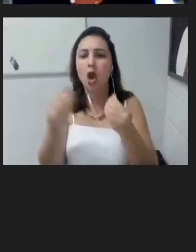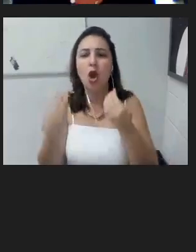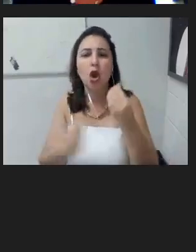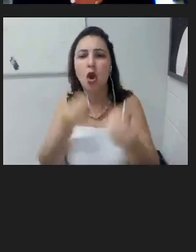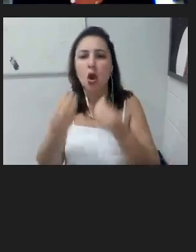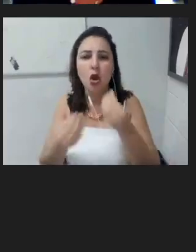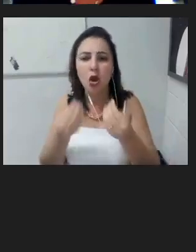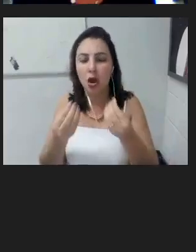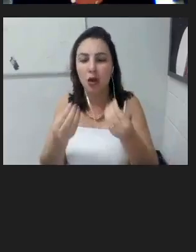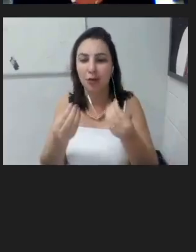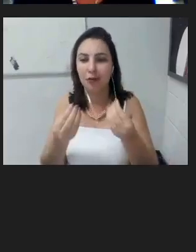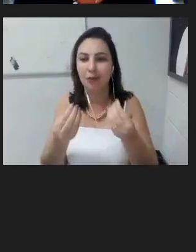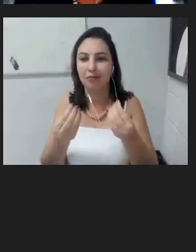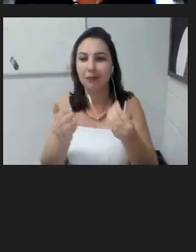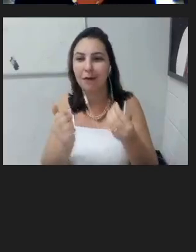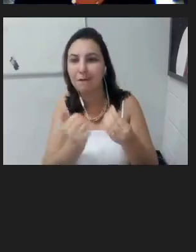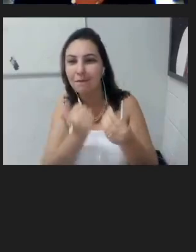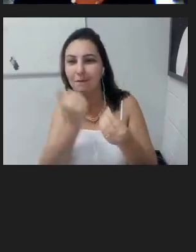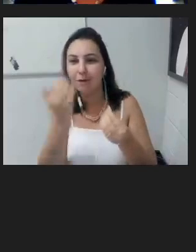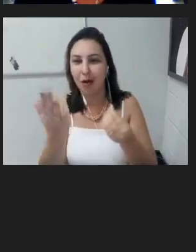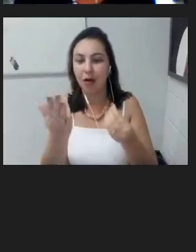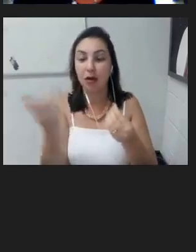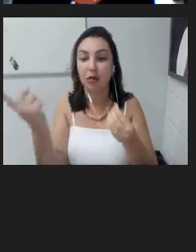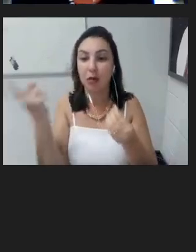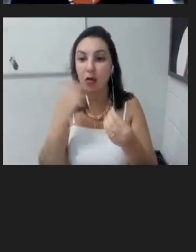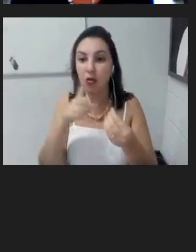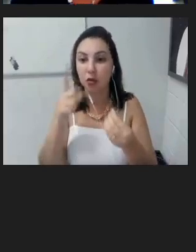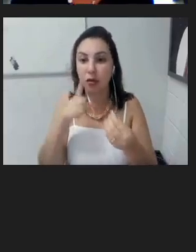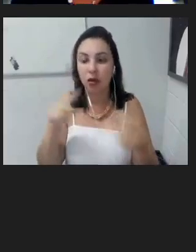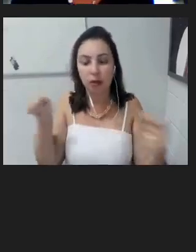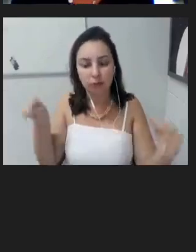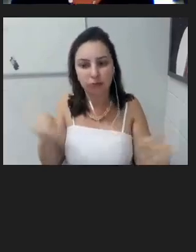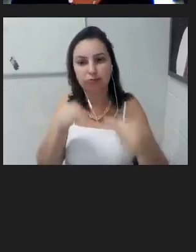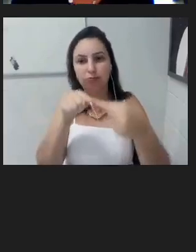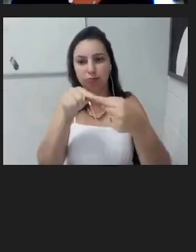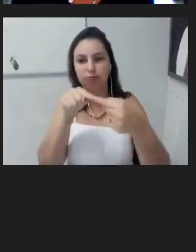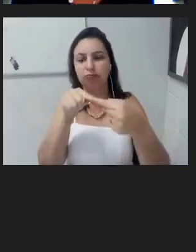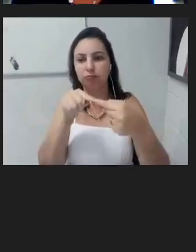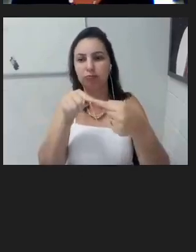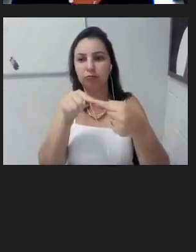projeto pedagógico que atende a uma forma